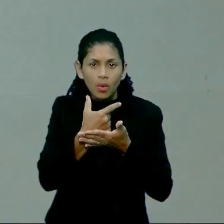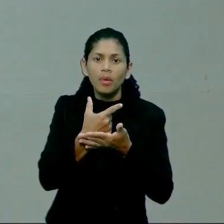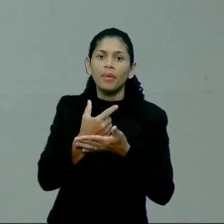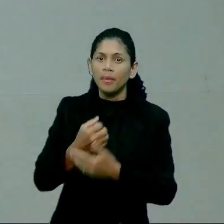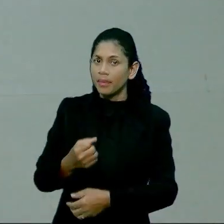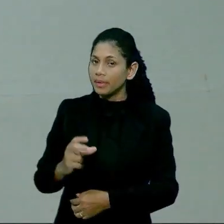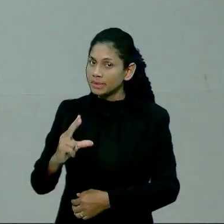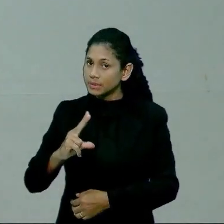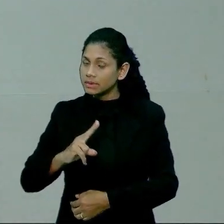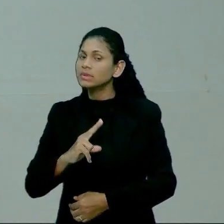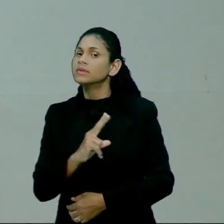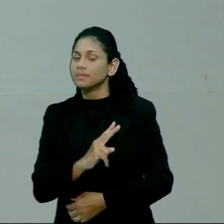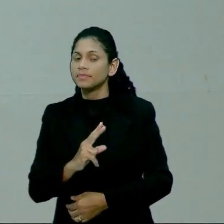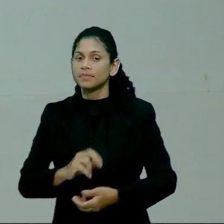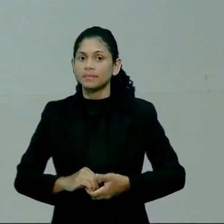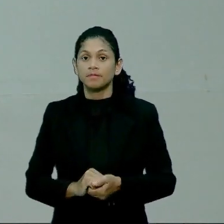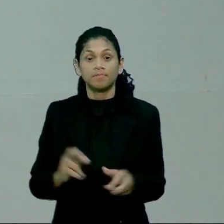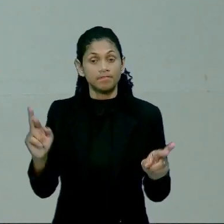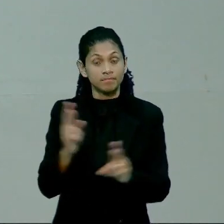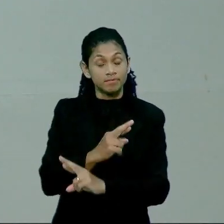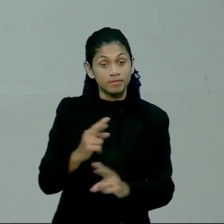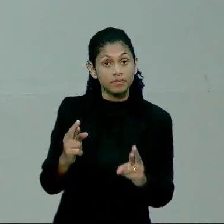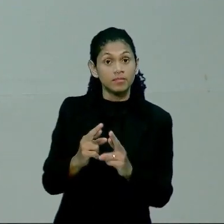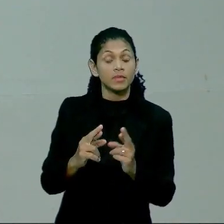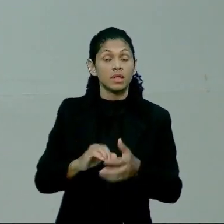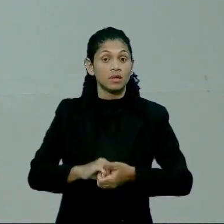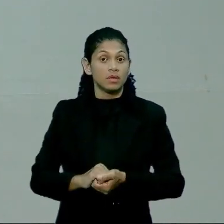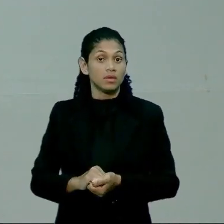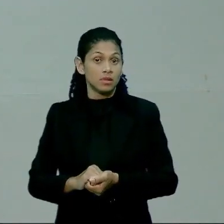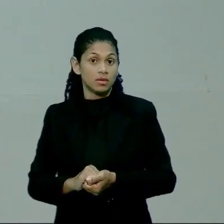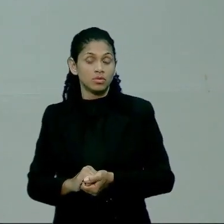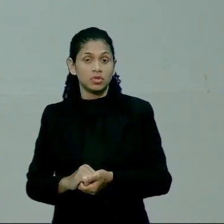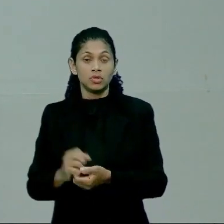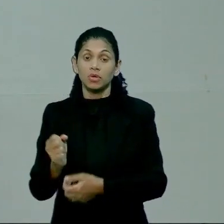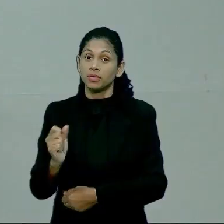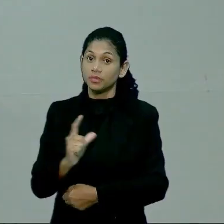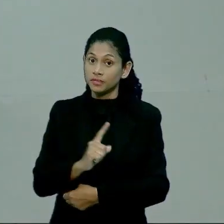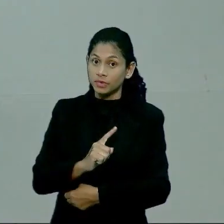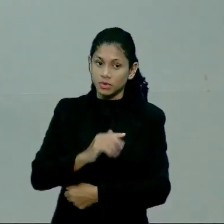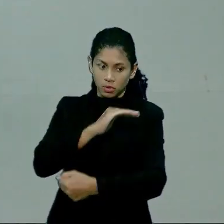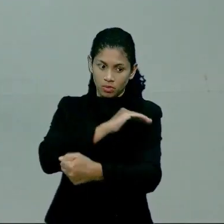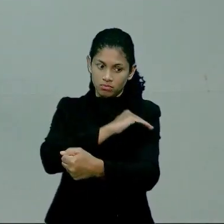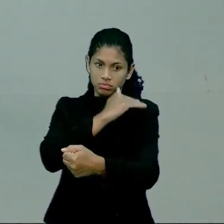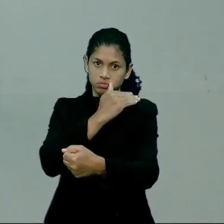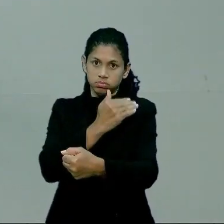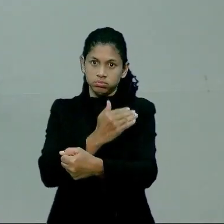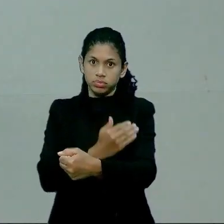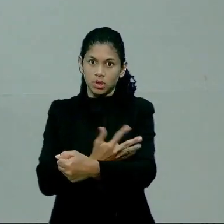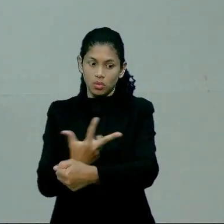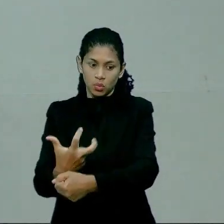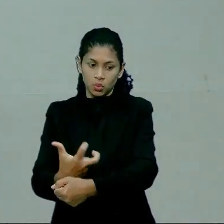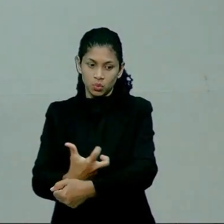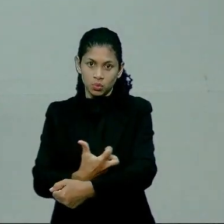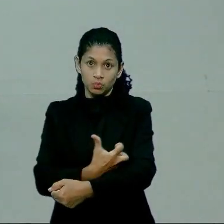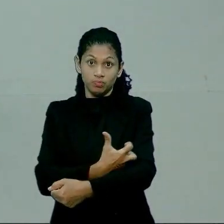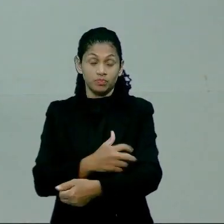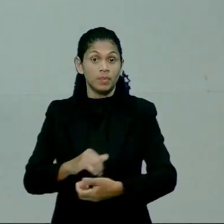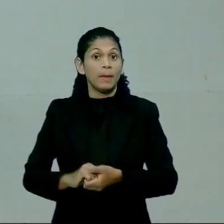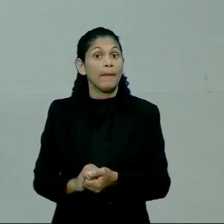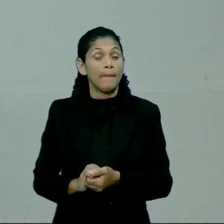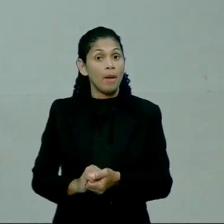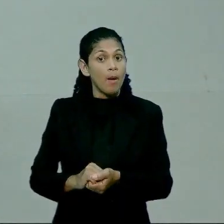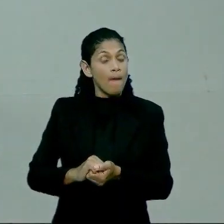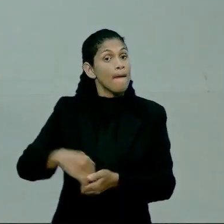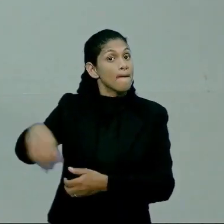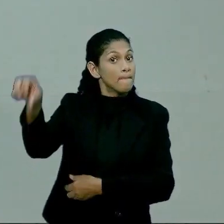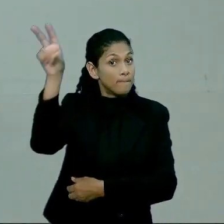correlação? É justamente aquilo que a gente já falou sobre suplementação e anabolizantes. Para o cavalo, as vitaminas dele